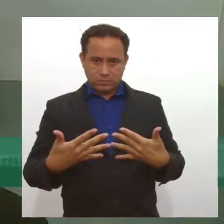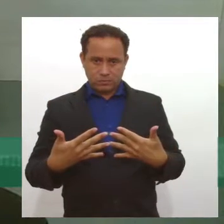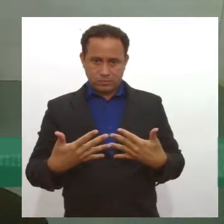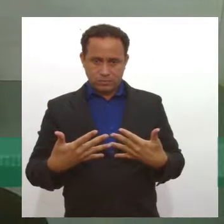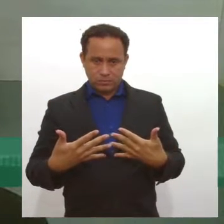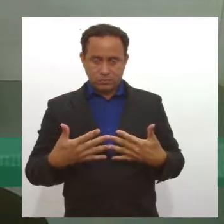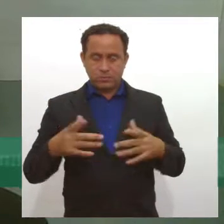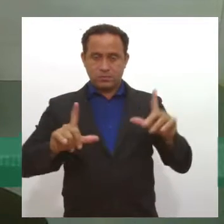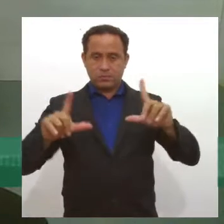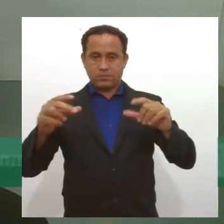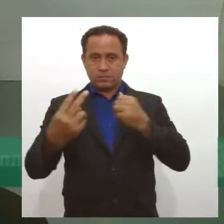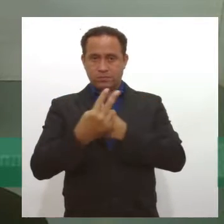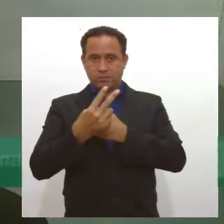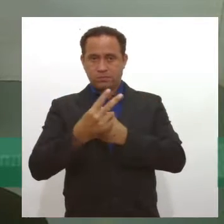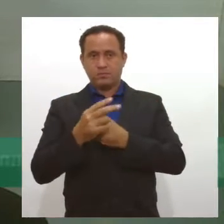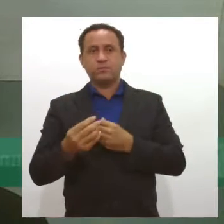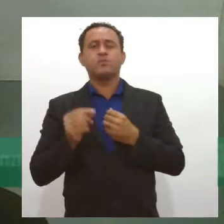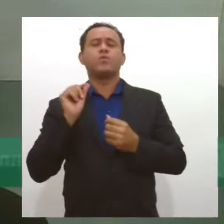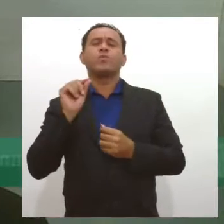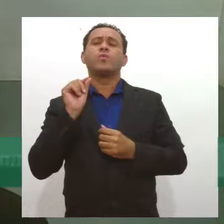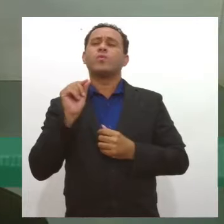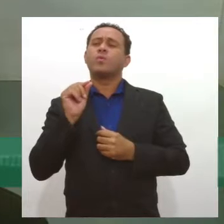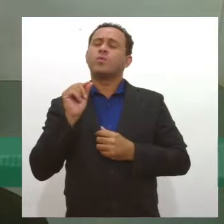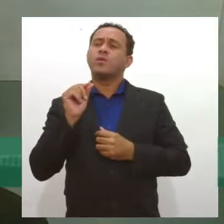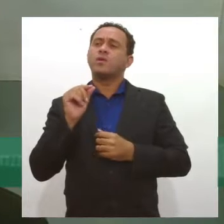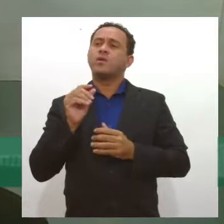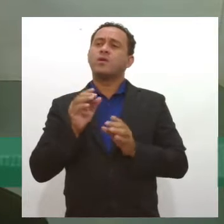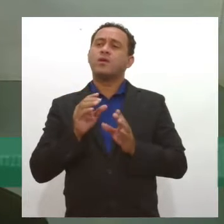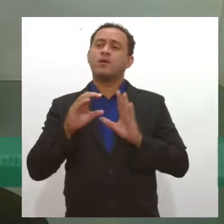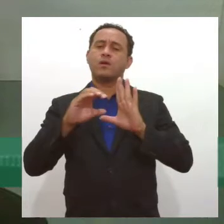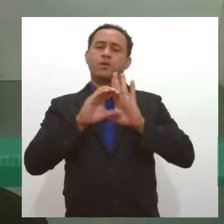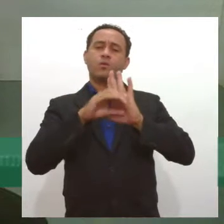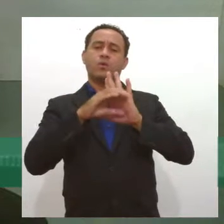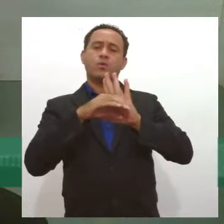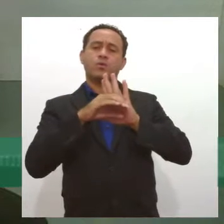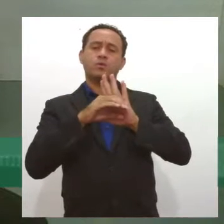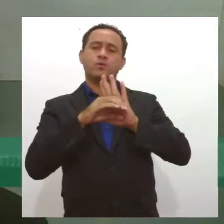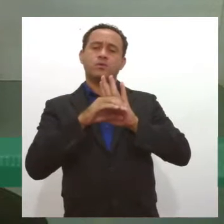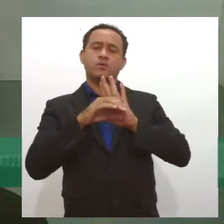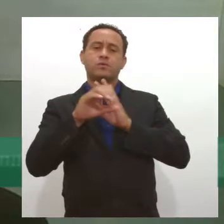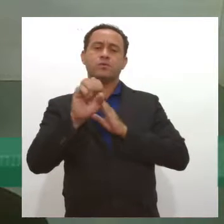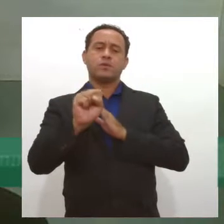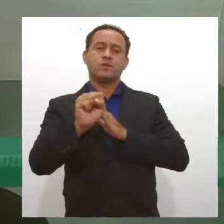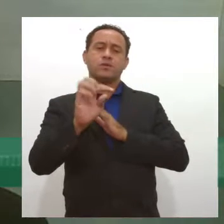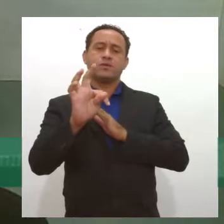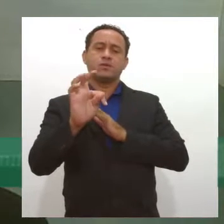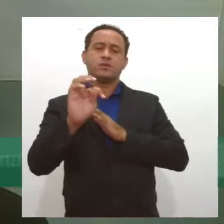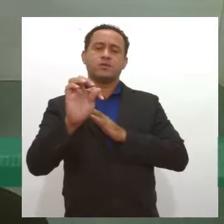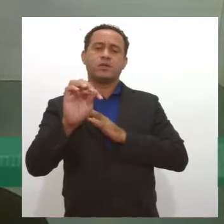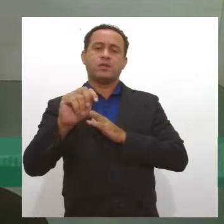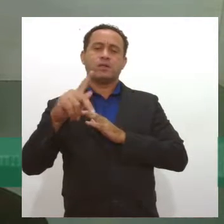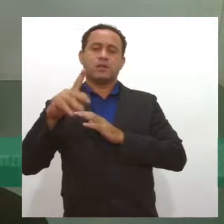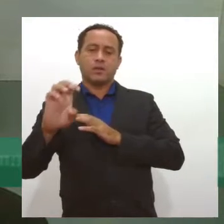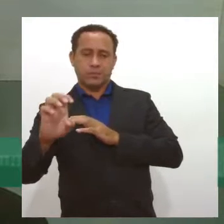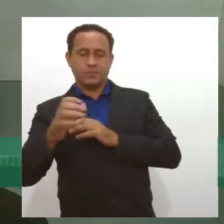nossos telespectadores, o que é... Qual é o conceito de uma startup? Como vai,